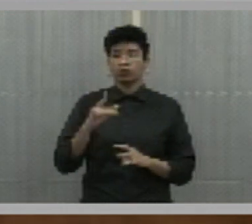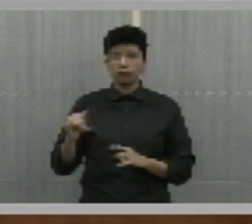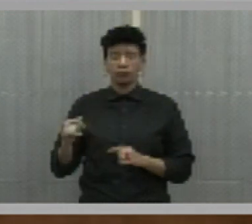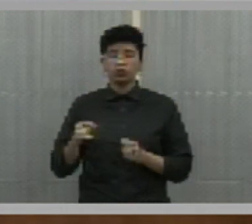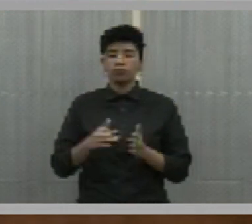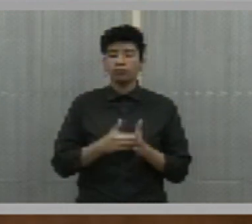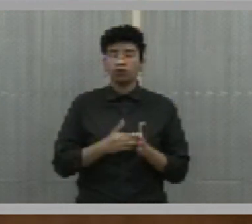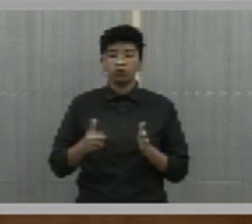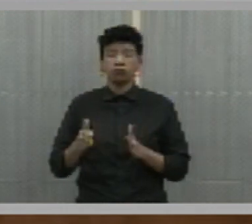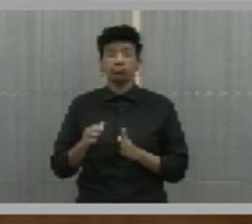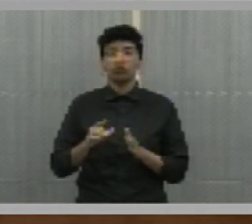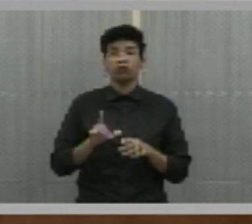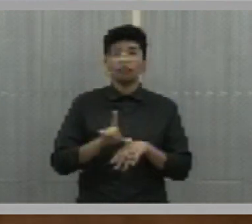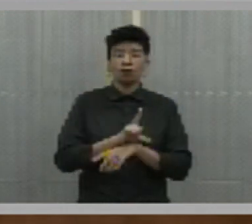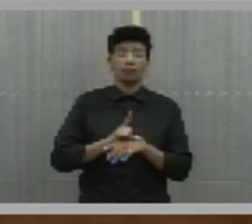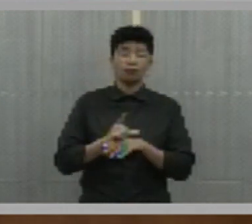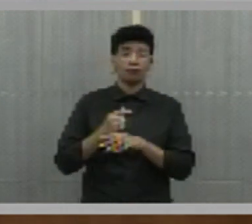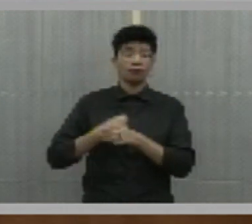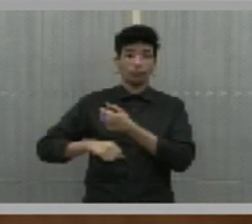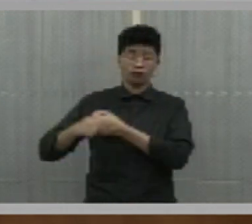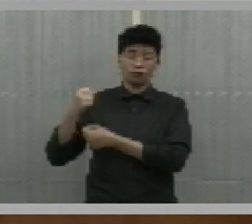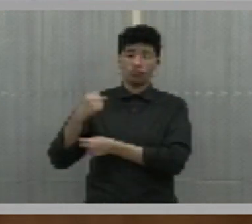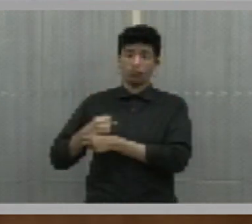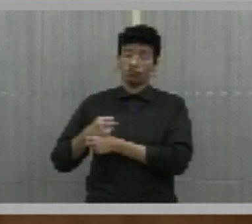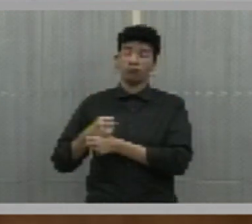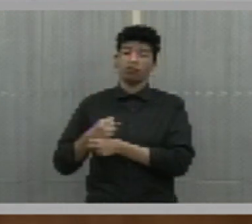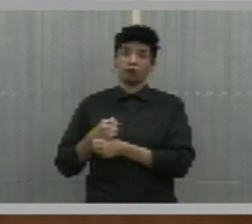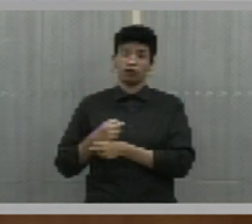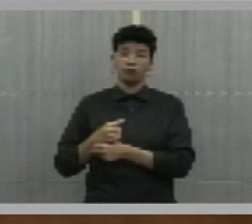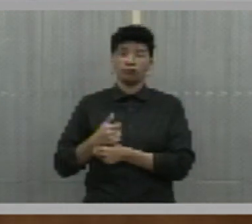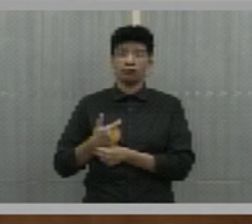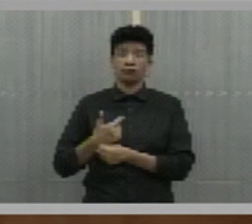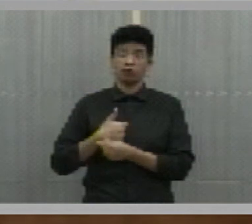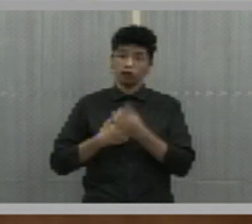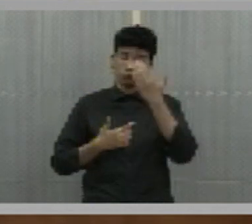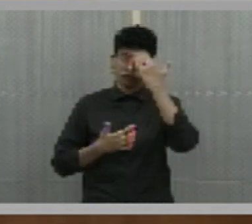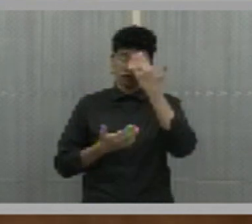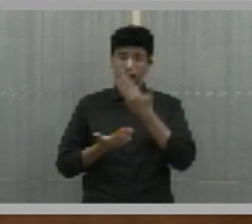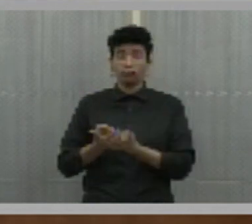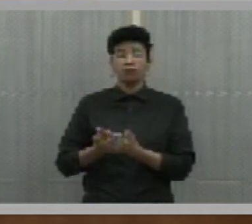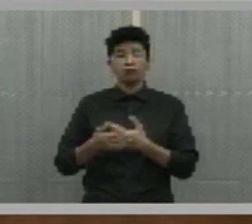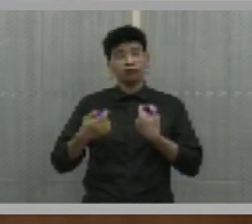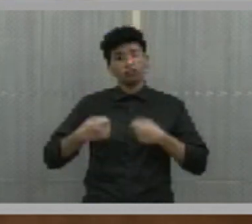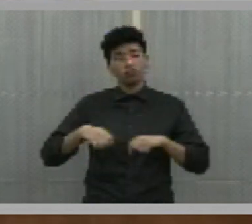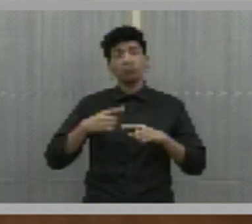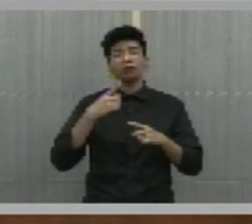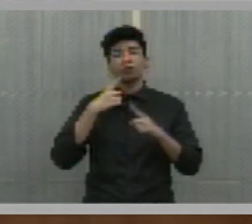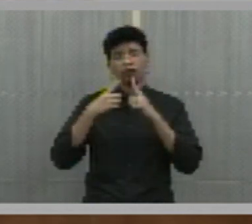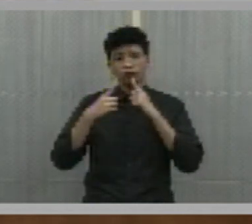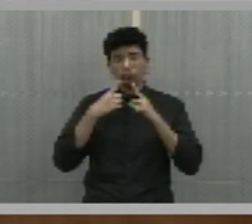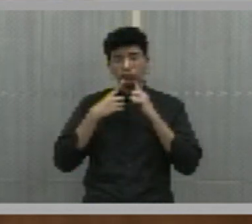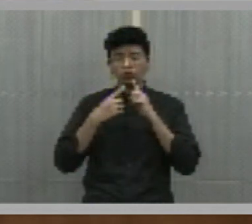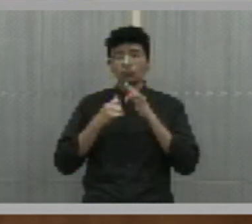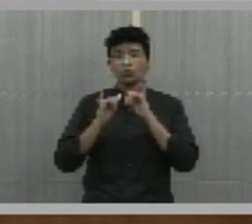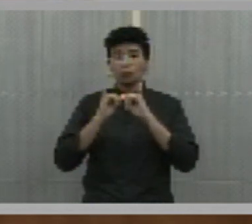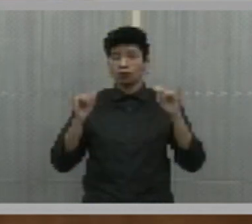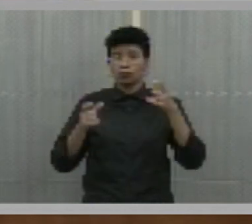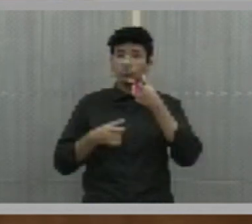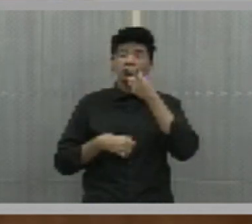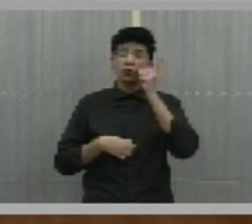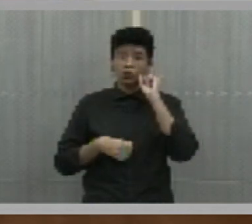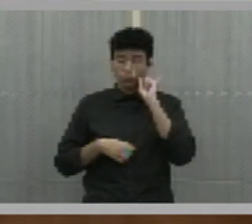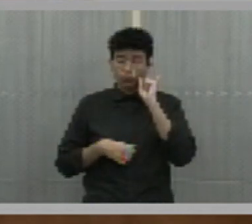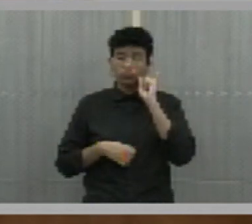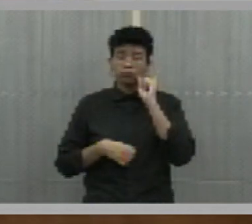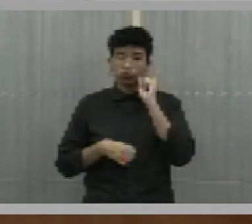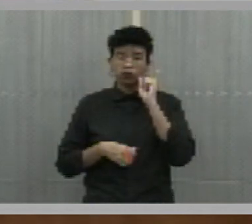na legislatura passada. Acredito que essa casa precisa discutir, dizia isso ontem ao deputado Dr.